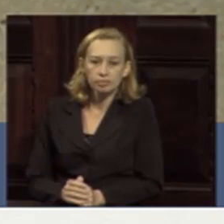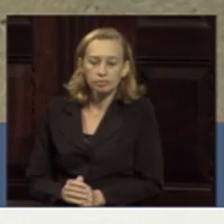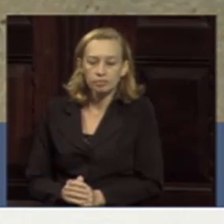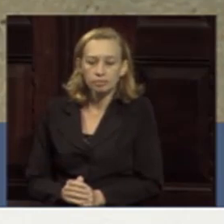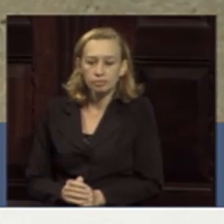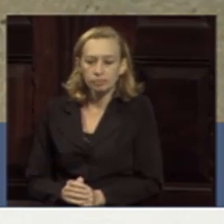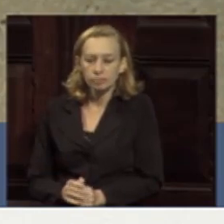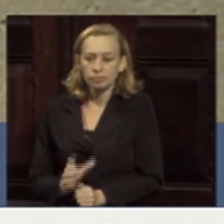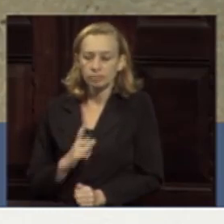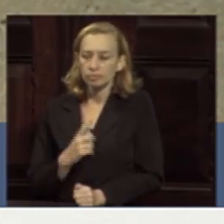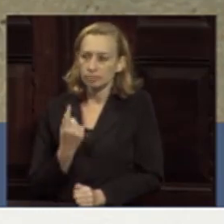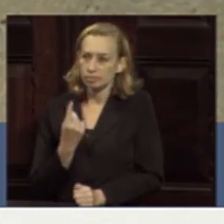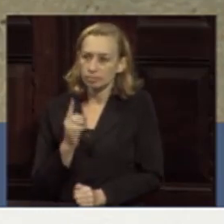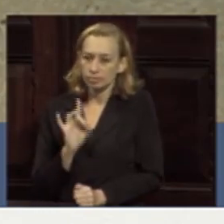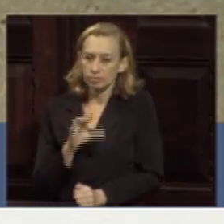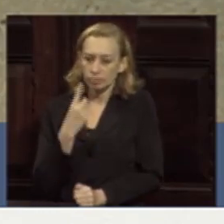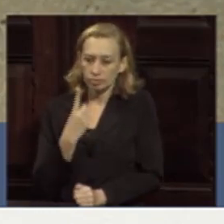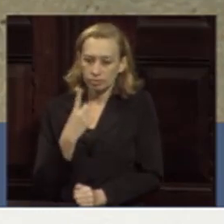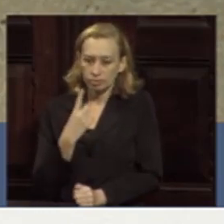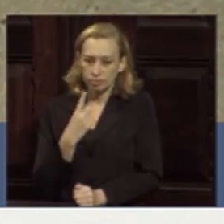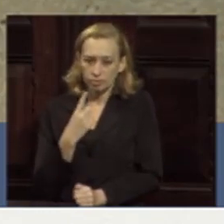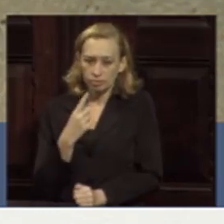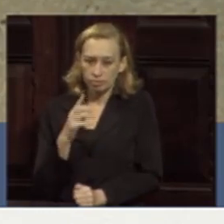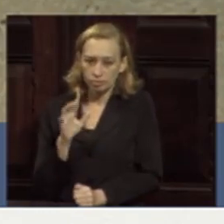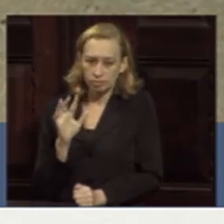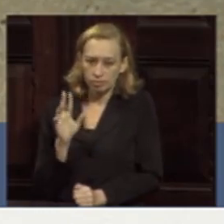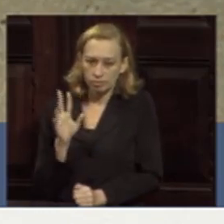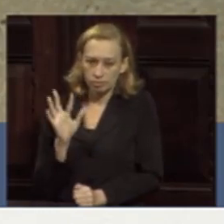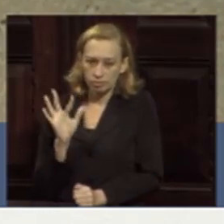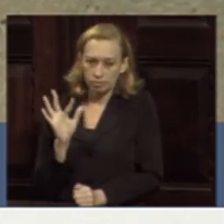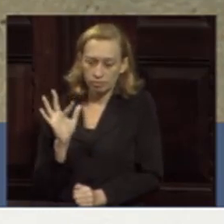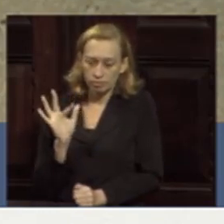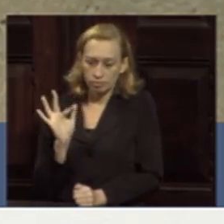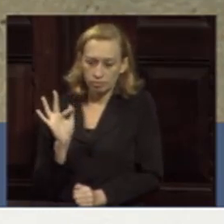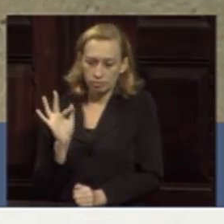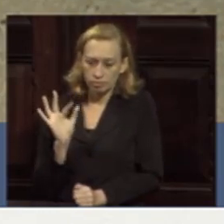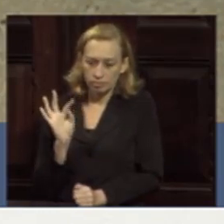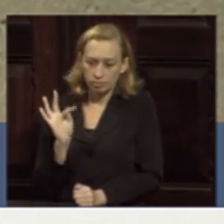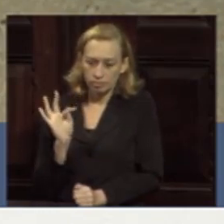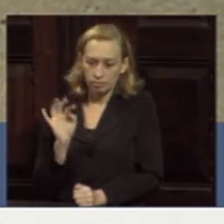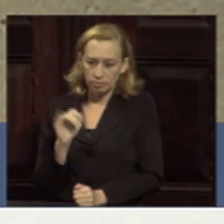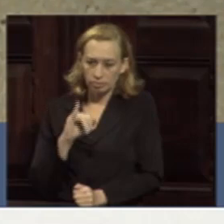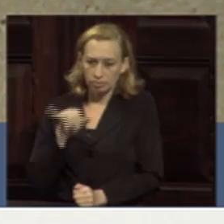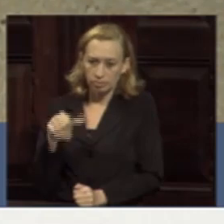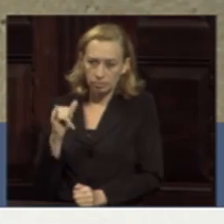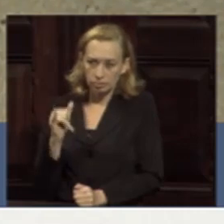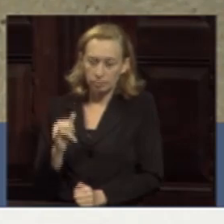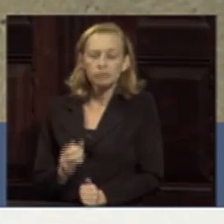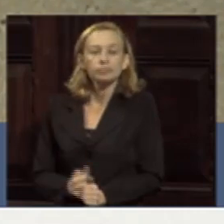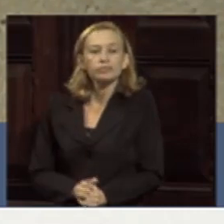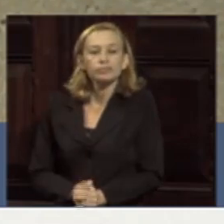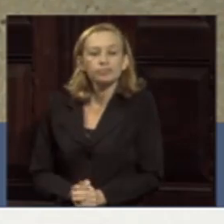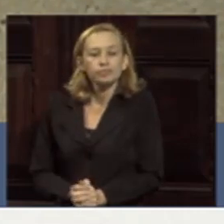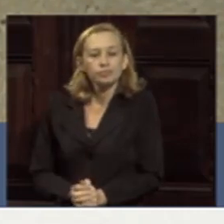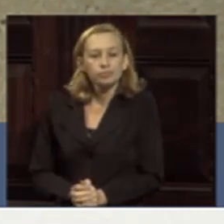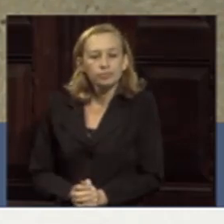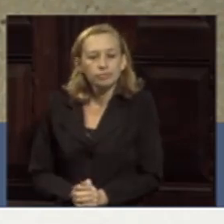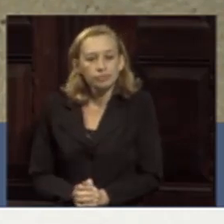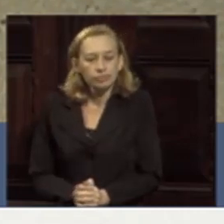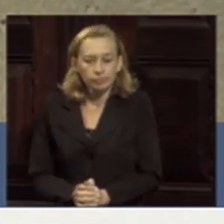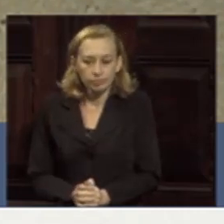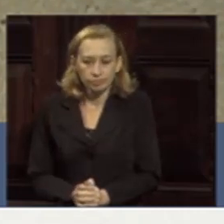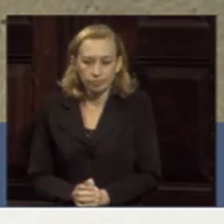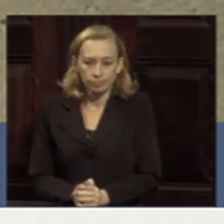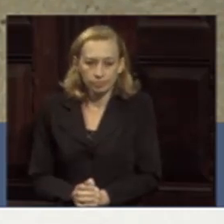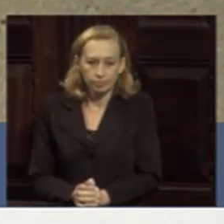jurisprudência do STJ, deputada Tia Ju, deputado Márcio Pacheco. Uma